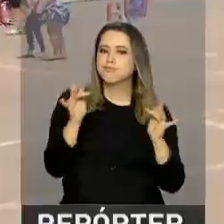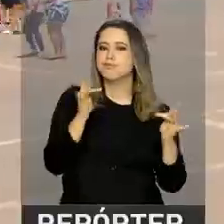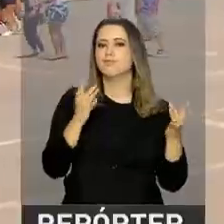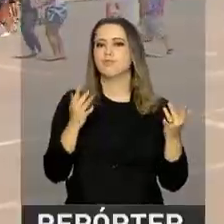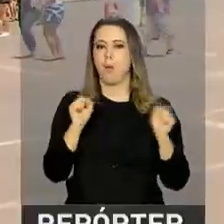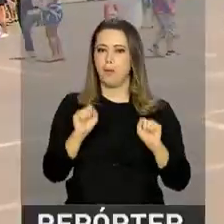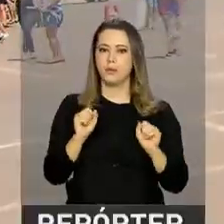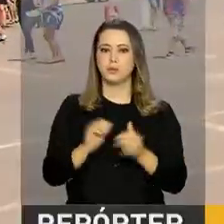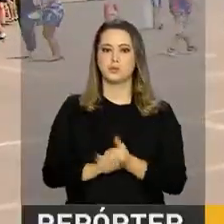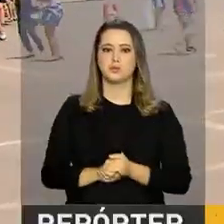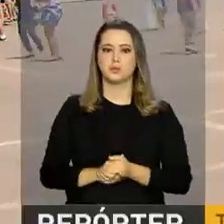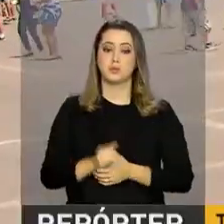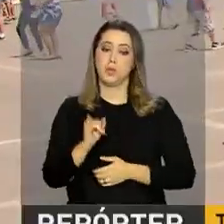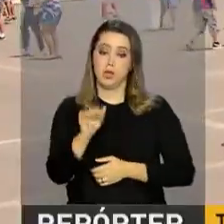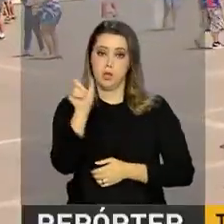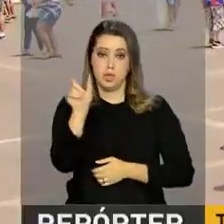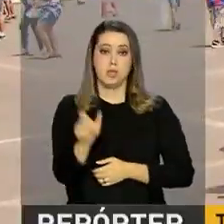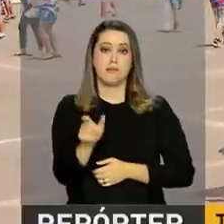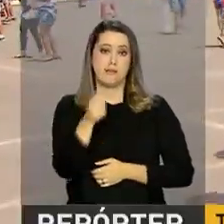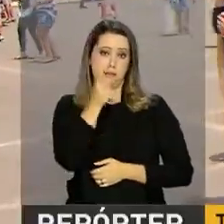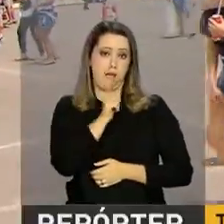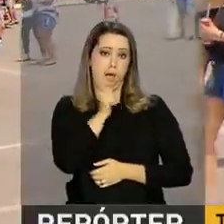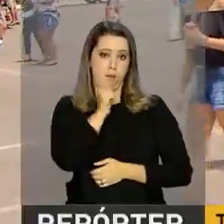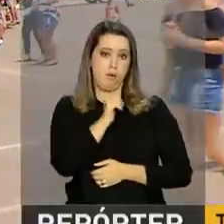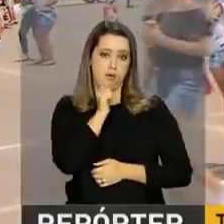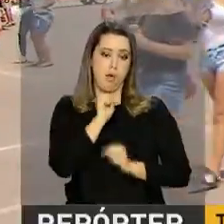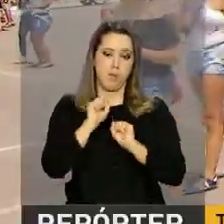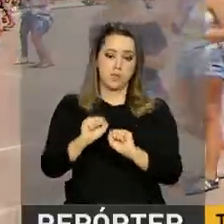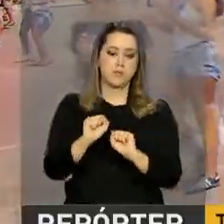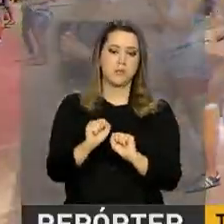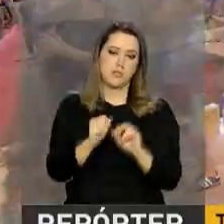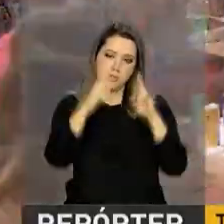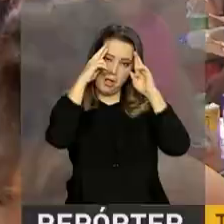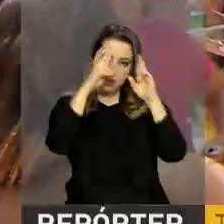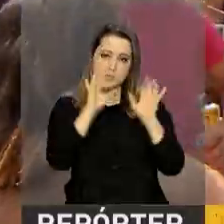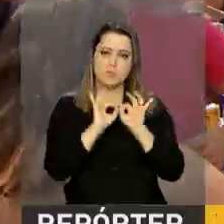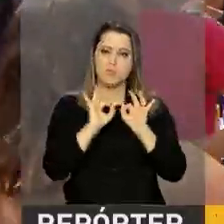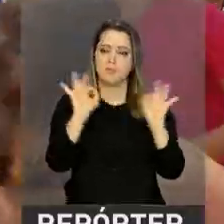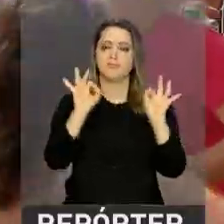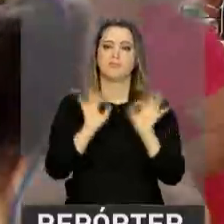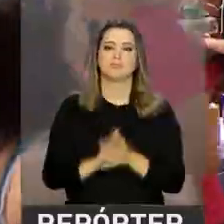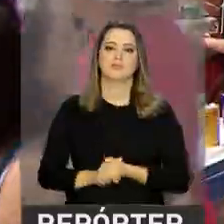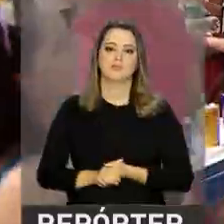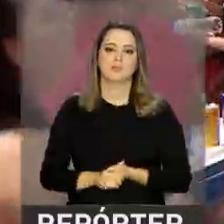assédio. Se elas permitirem uma aproximação, com respeito, sem problema.